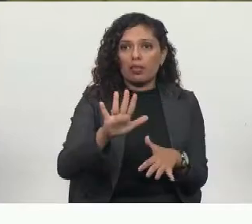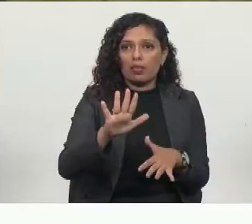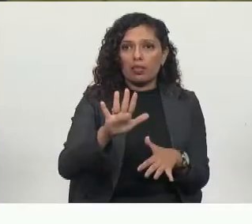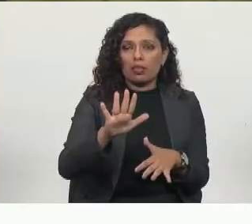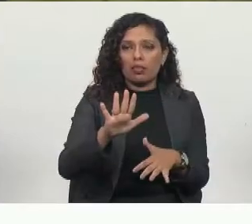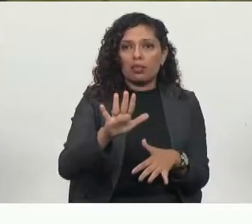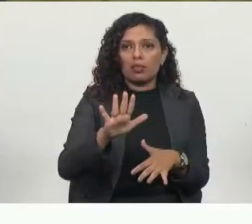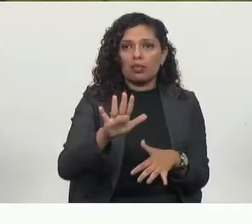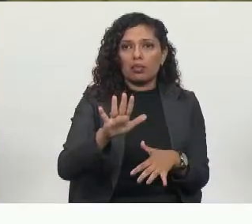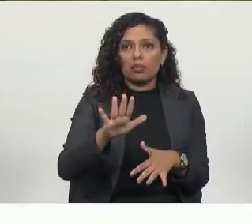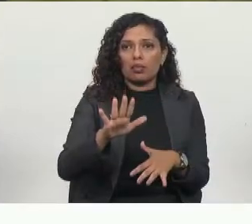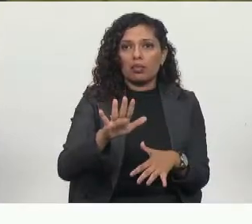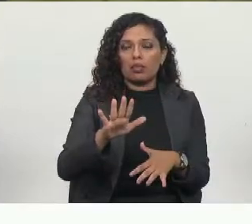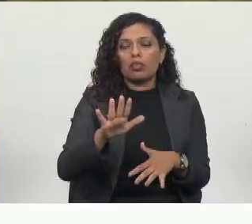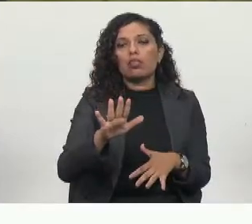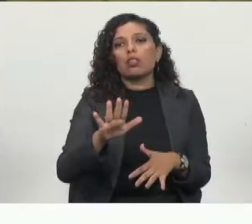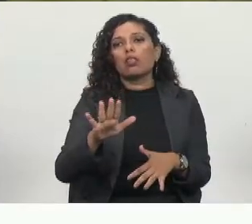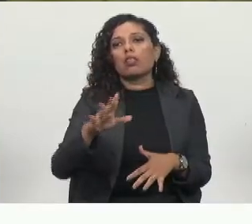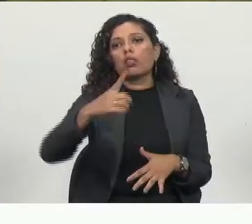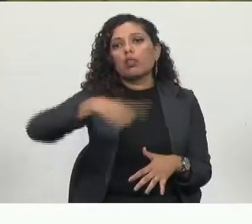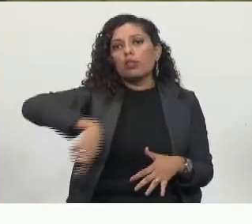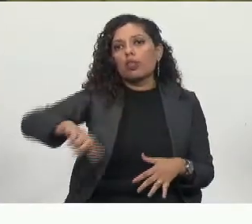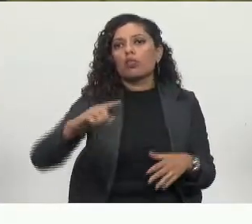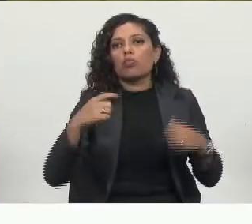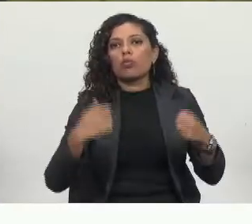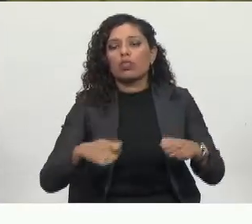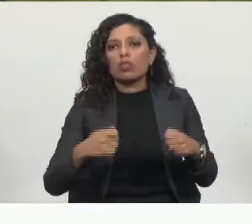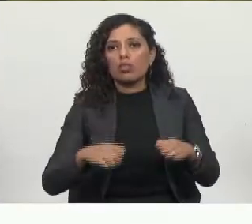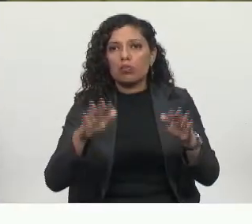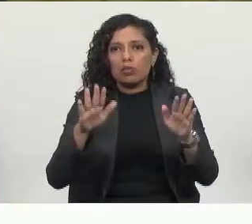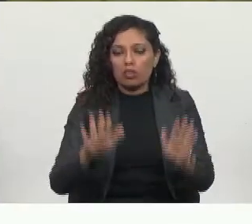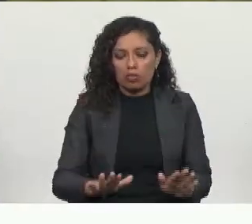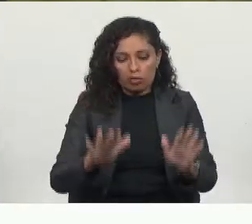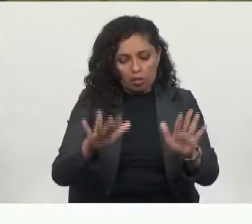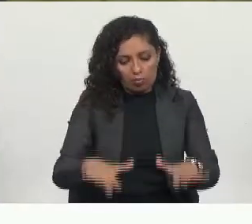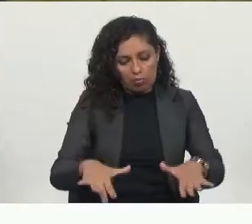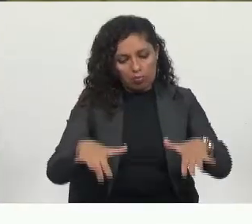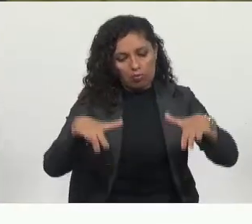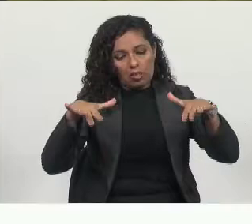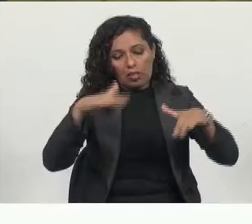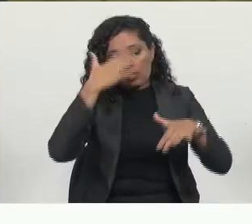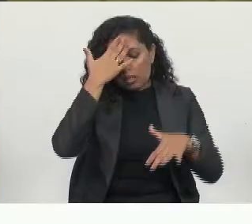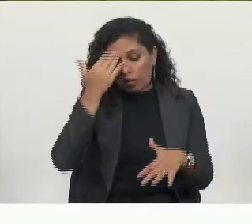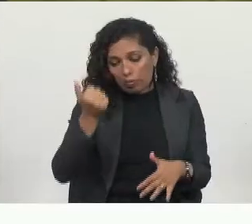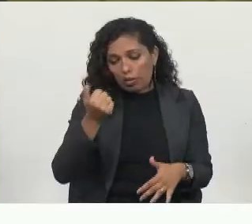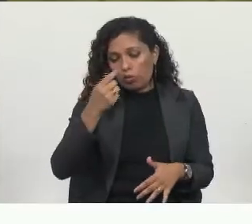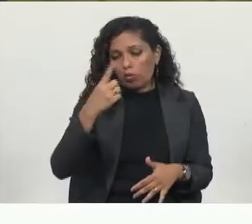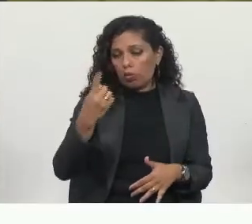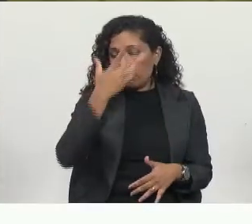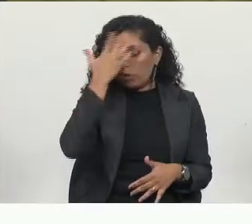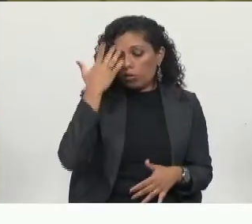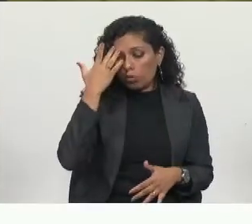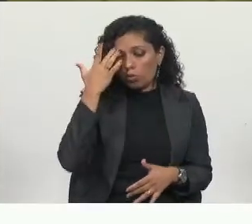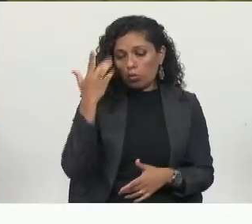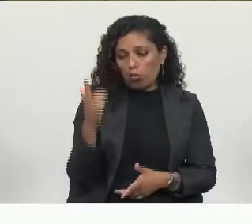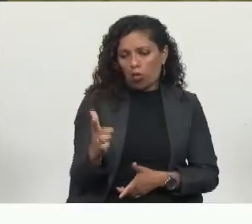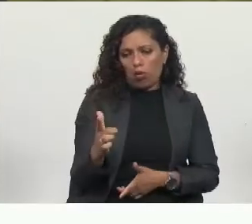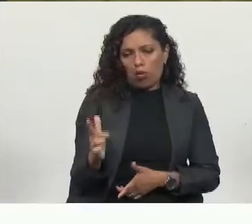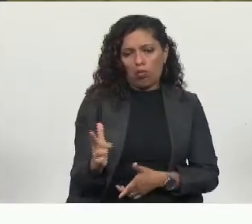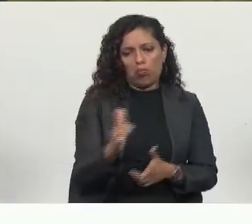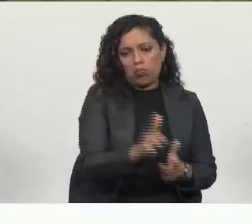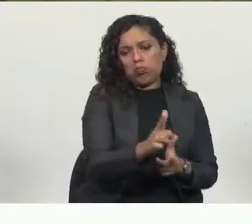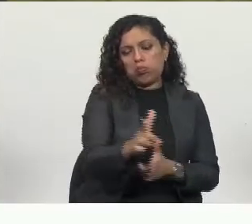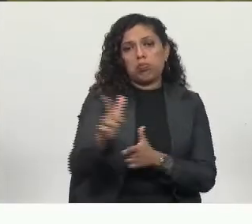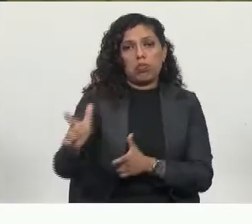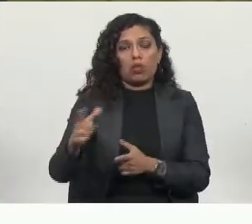Marcelo, desde que nós possamos estar em plenário com garantia de que não vai entrar uma pessoa desarmada ali, nós vamos ficar à mercê dessa pessoa,